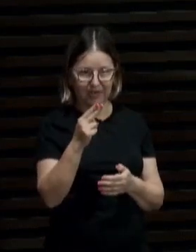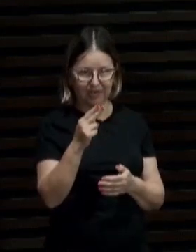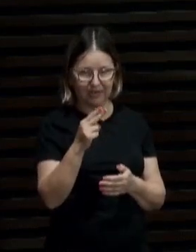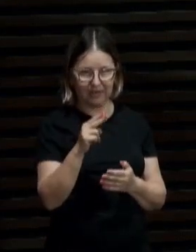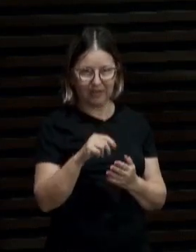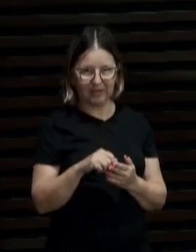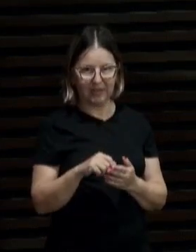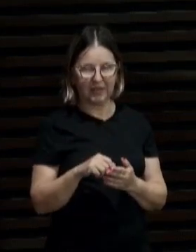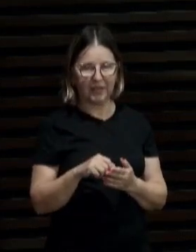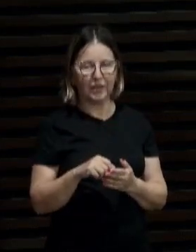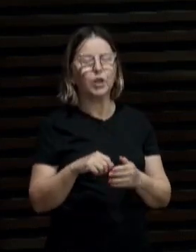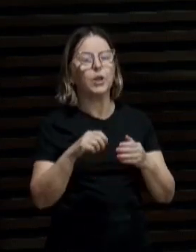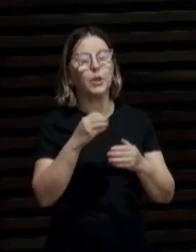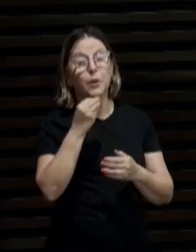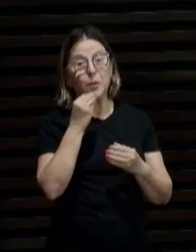os irmãos.